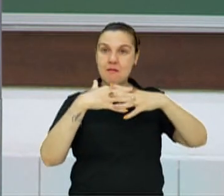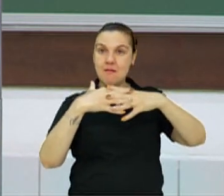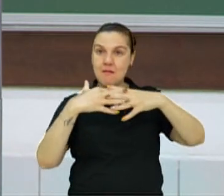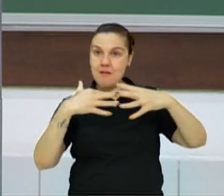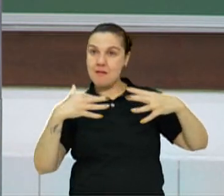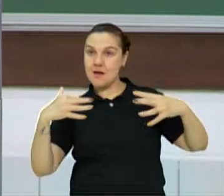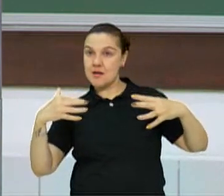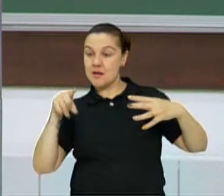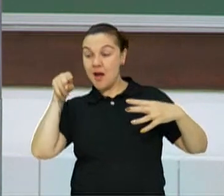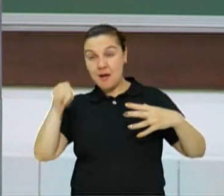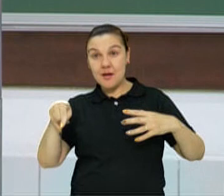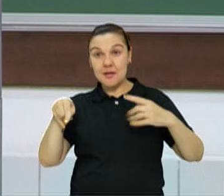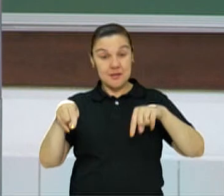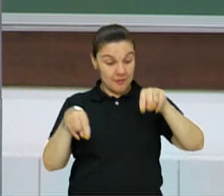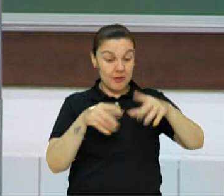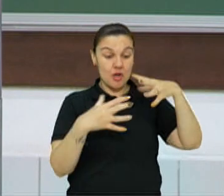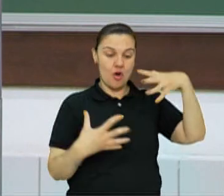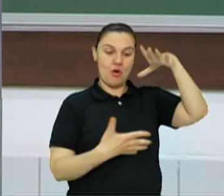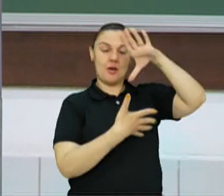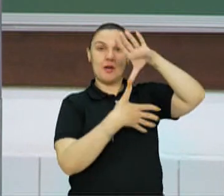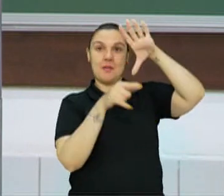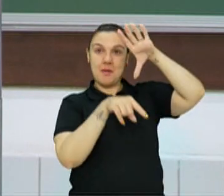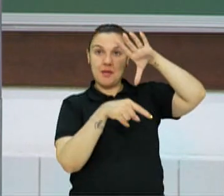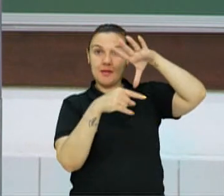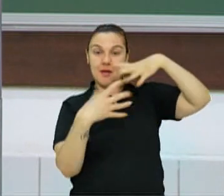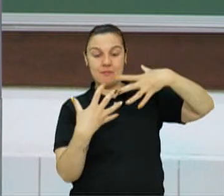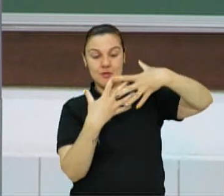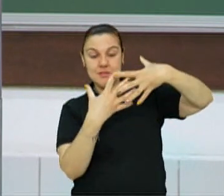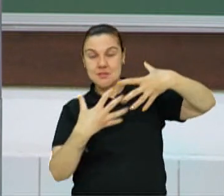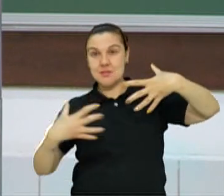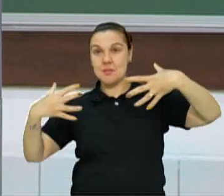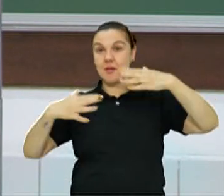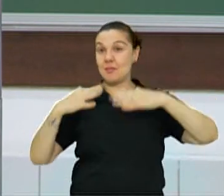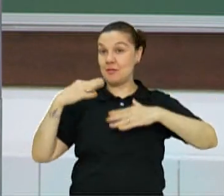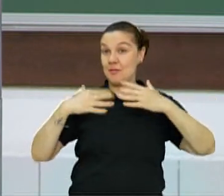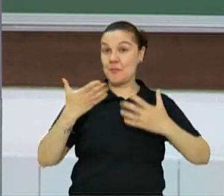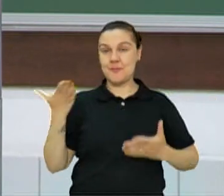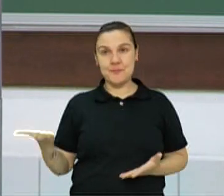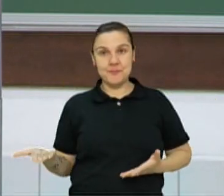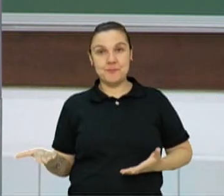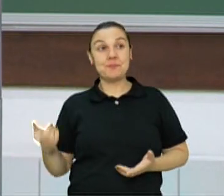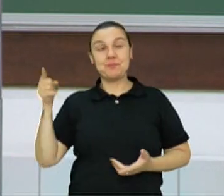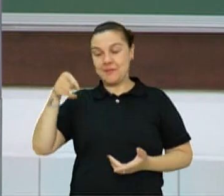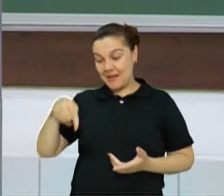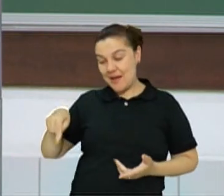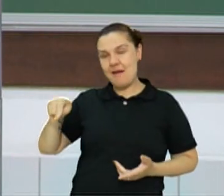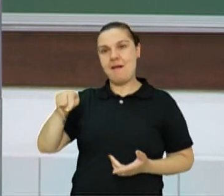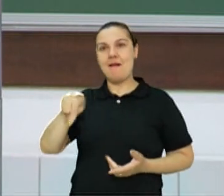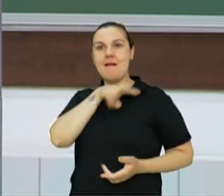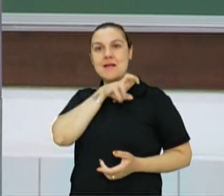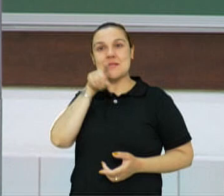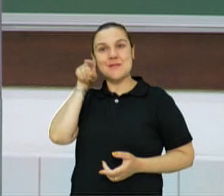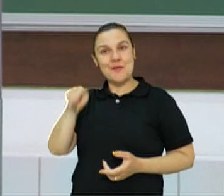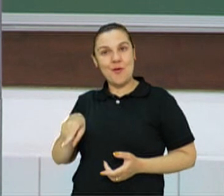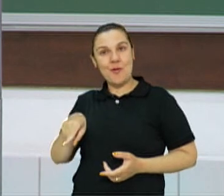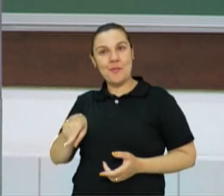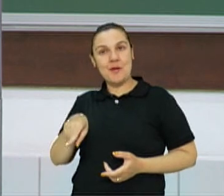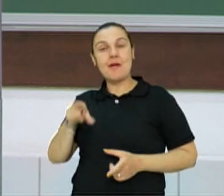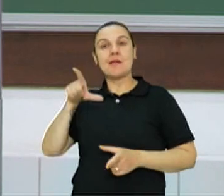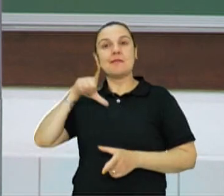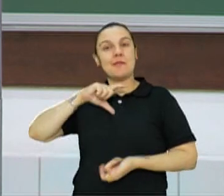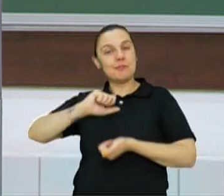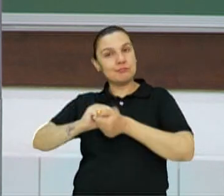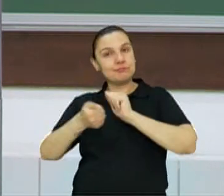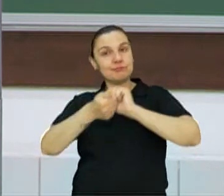vários anos, que estavam aqui no nosso continente e que foram separadas pelo terremoto. Só que essas jararacas que foram encontradas, elas possuem